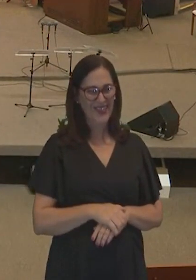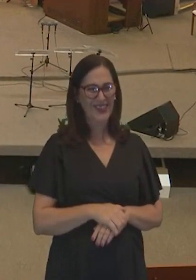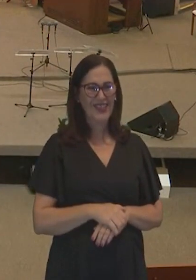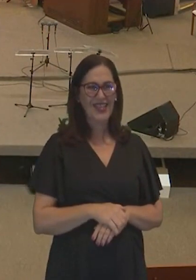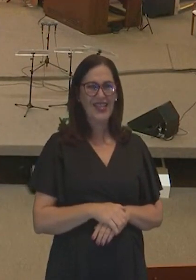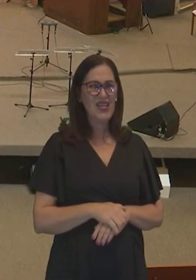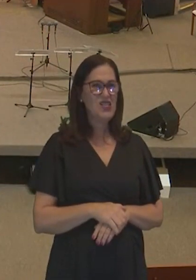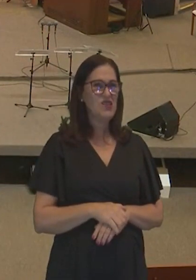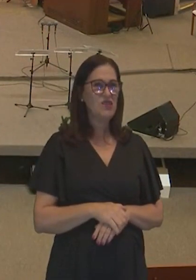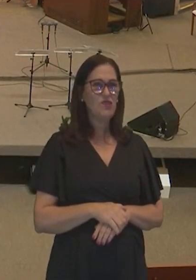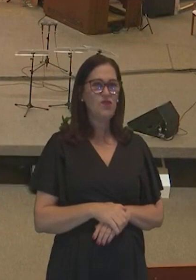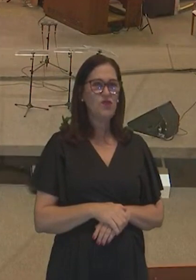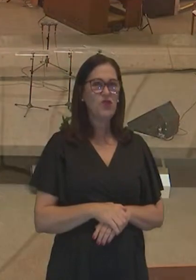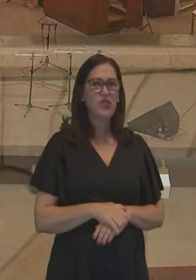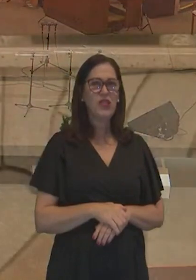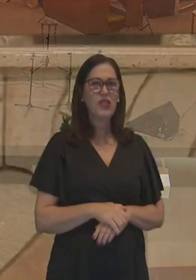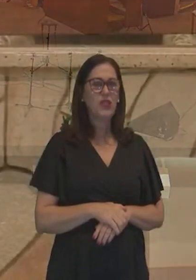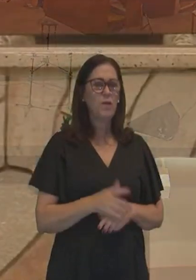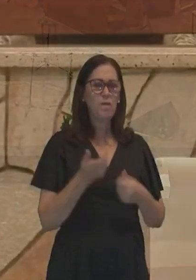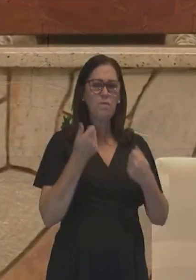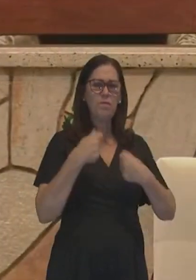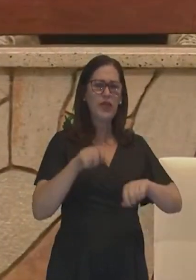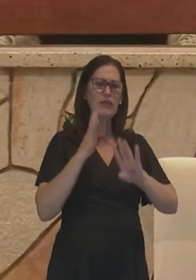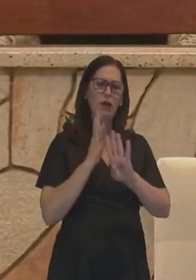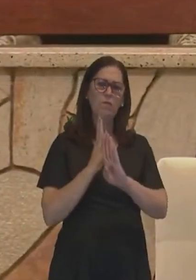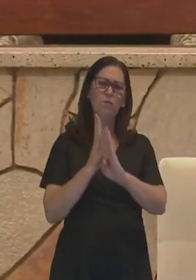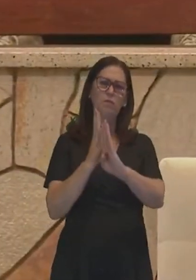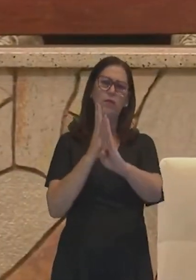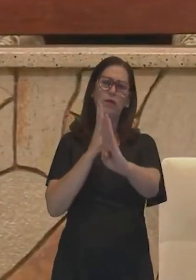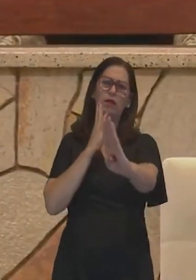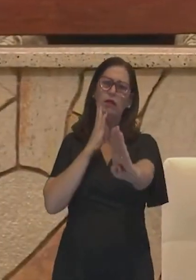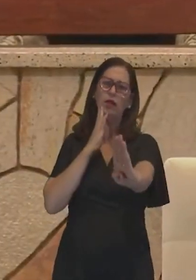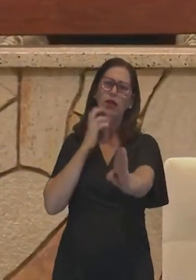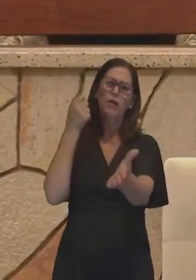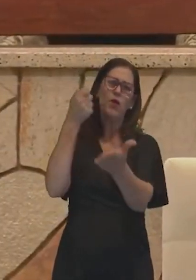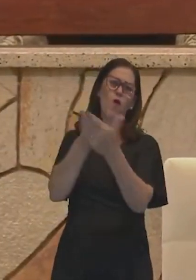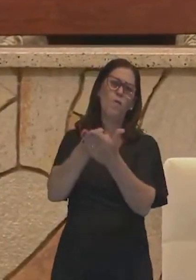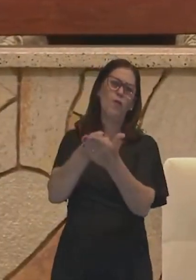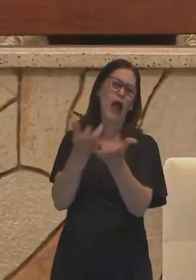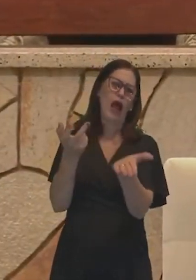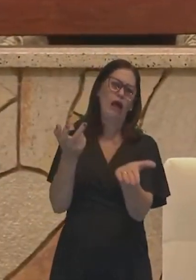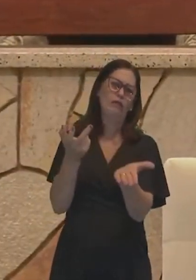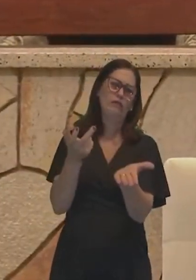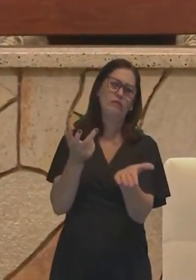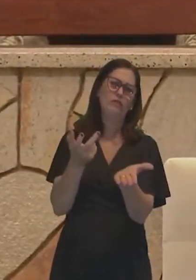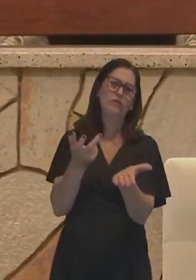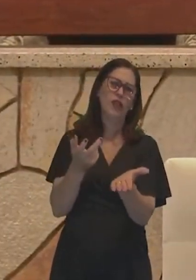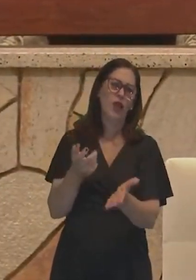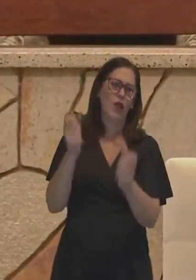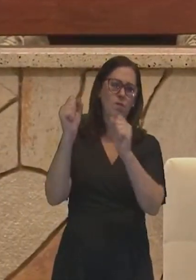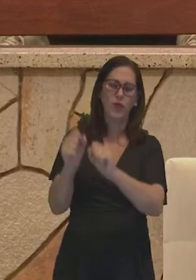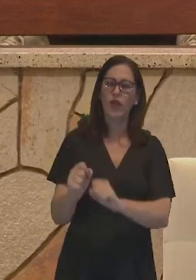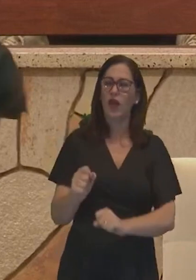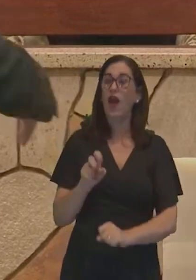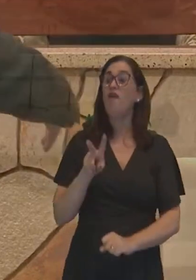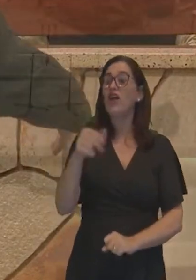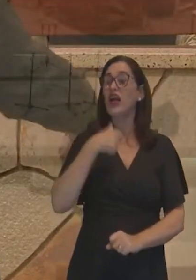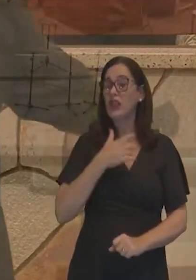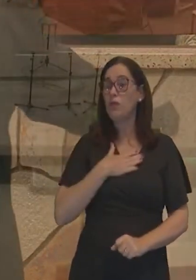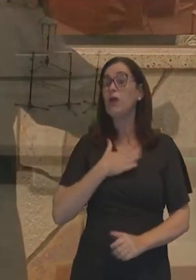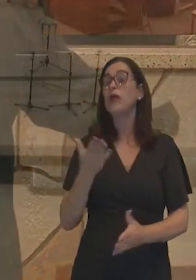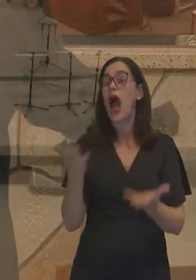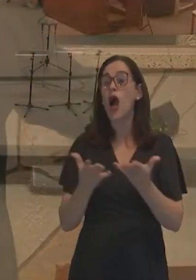sem precisar ir para a fila, 5 horas da manhã para comprar ingresso para ver. Ele tinha poder e dizia assim: vai cantar aqui para